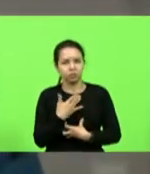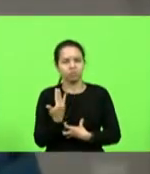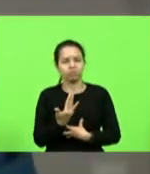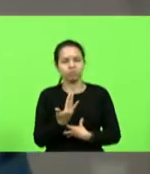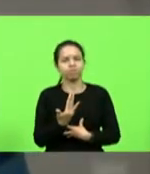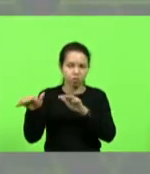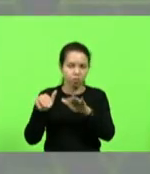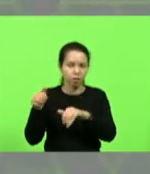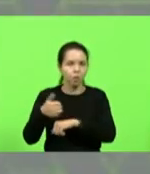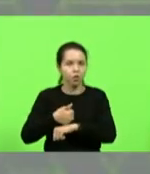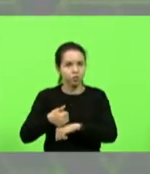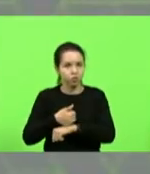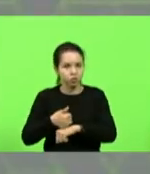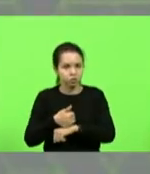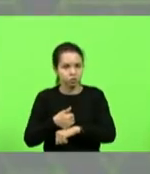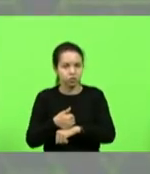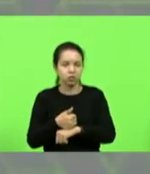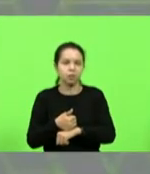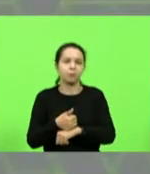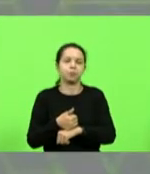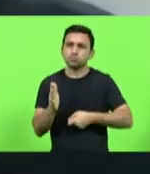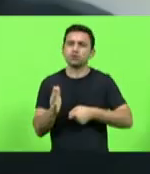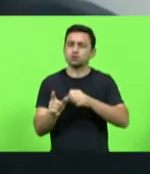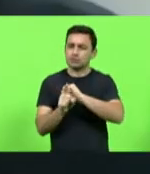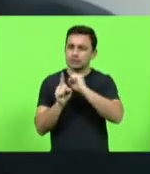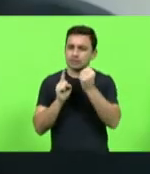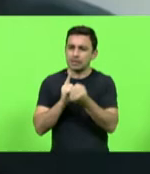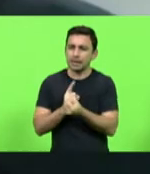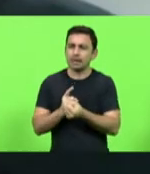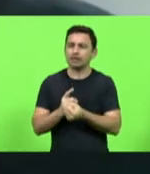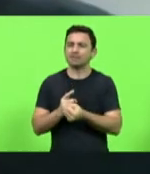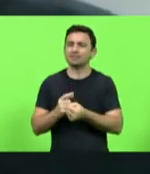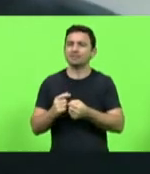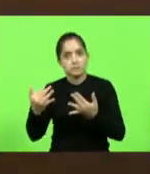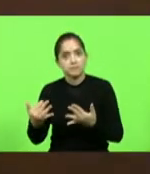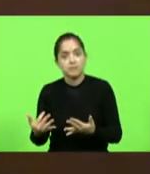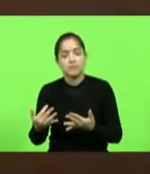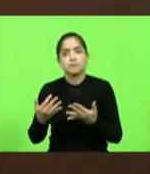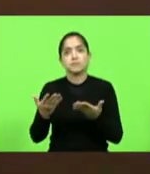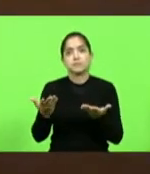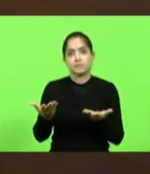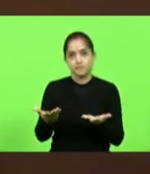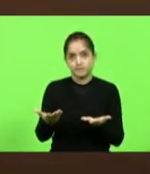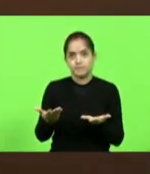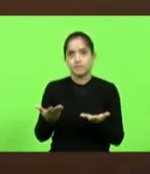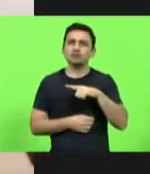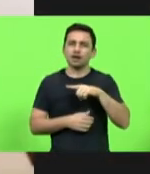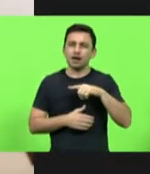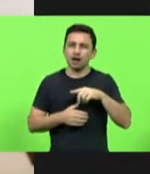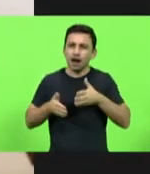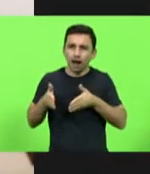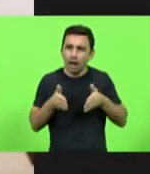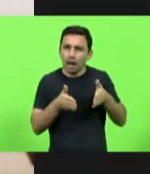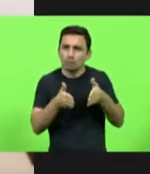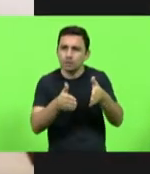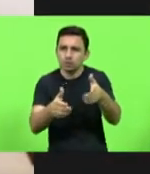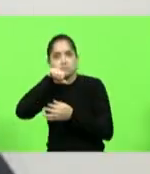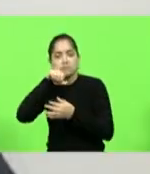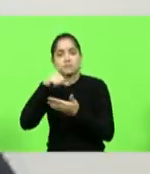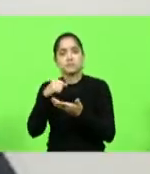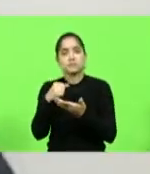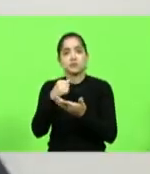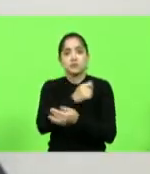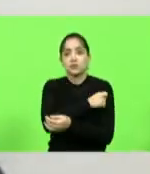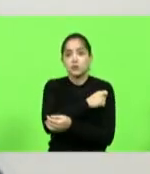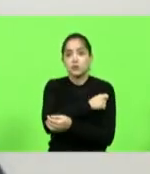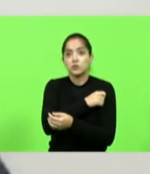de 20 anos no Estado e reforçaram quais devem ser os objetivos desses profissionais no ambiente escolar.